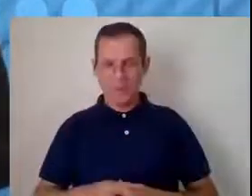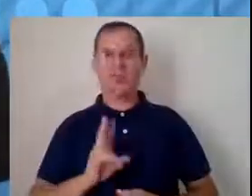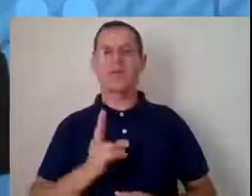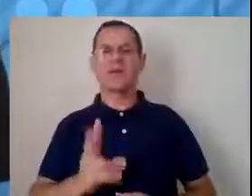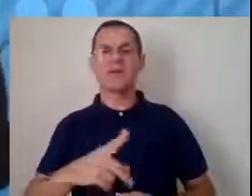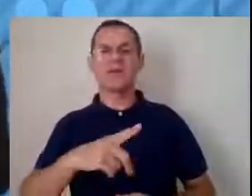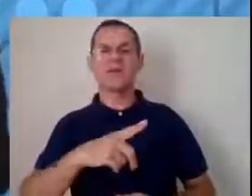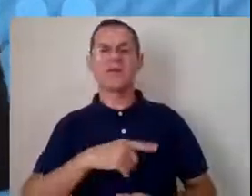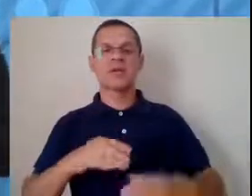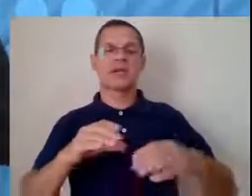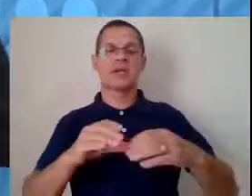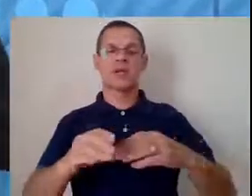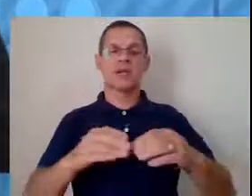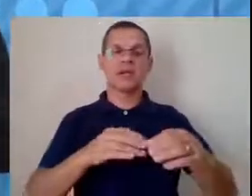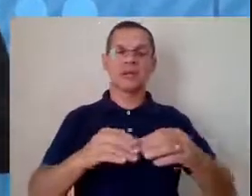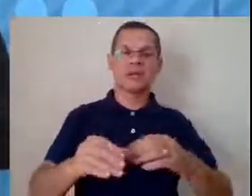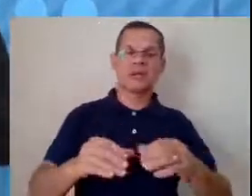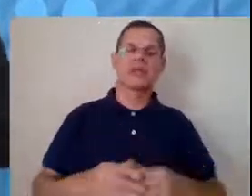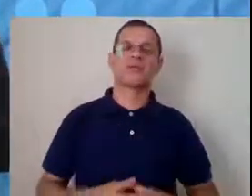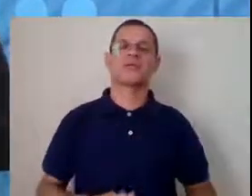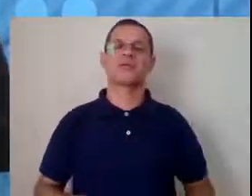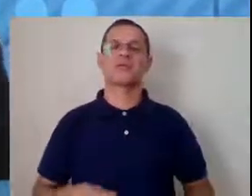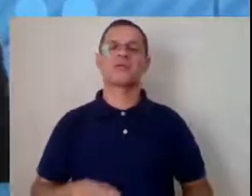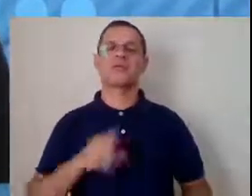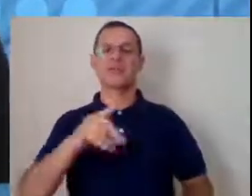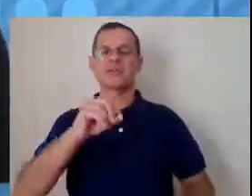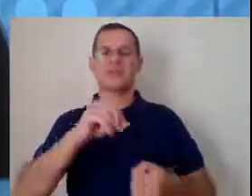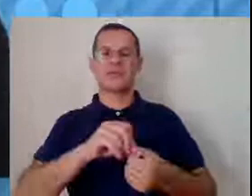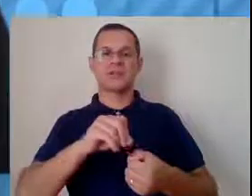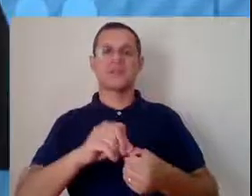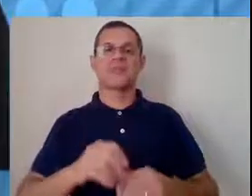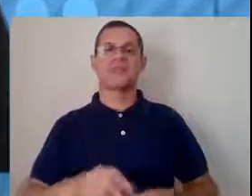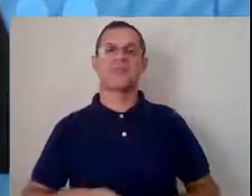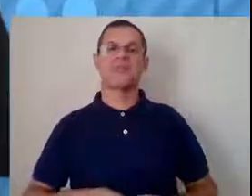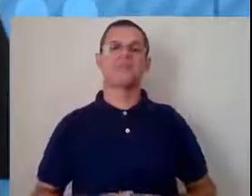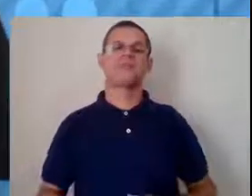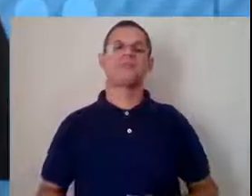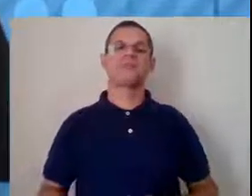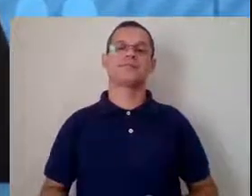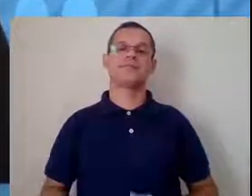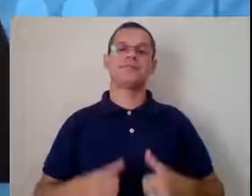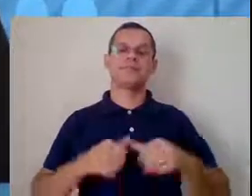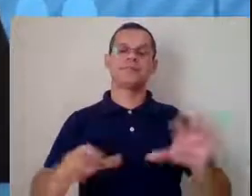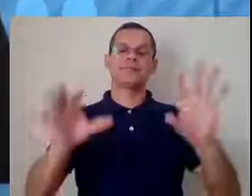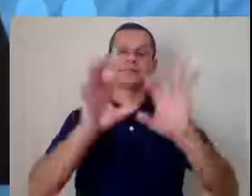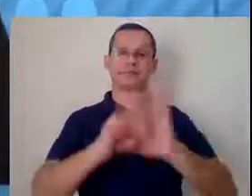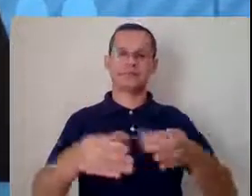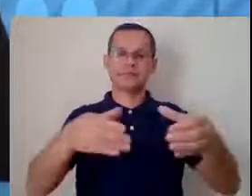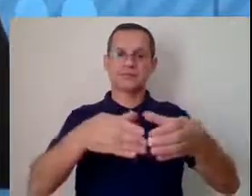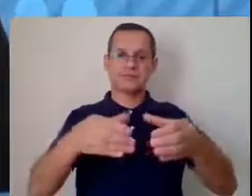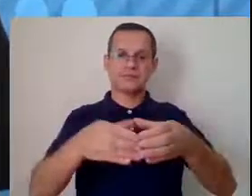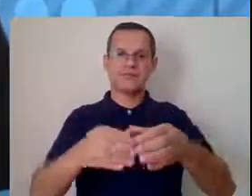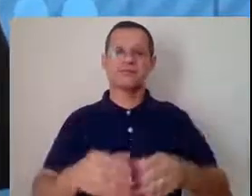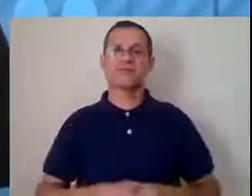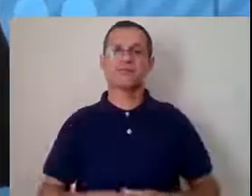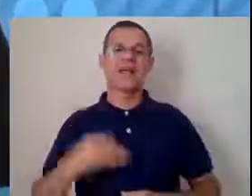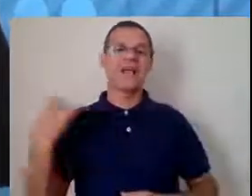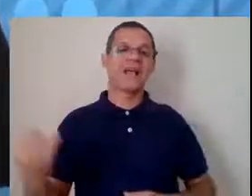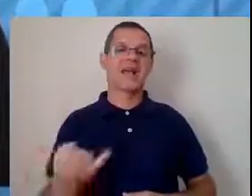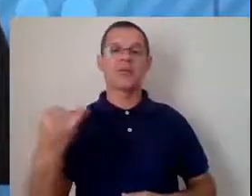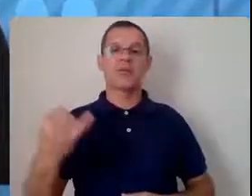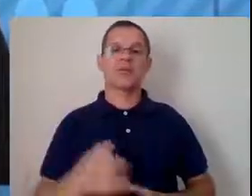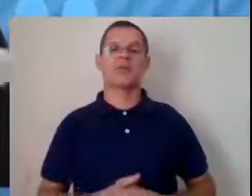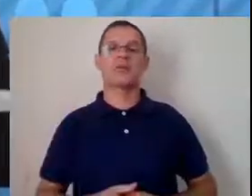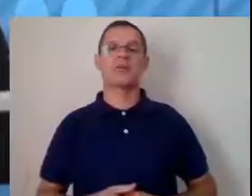sempre cai em concursos que vocês forem fazer. Essa relação dos conjuntos é extremamente